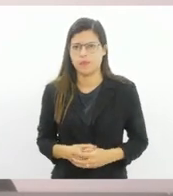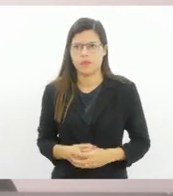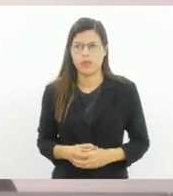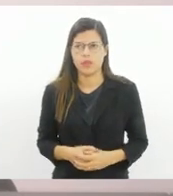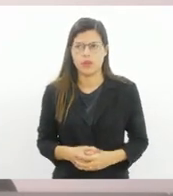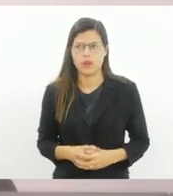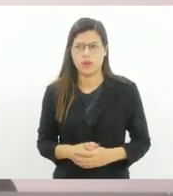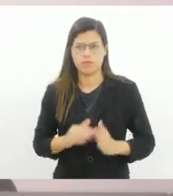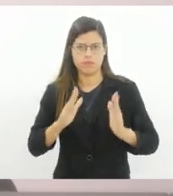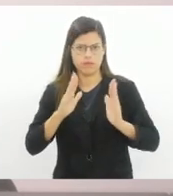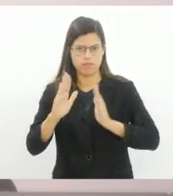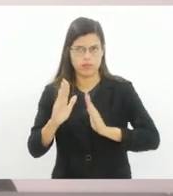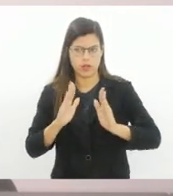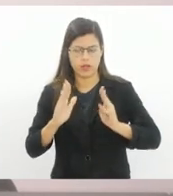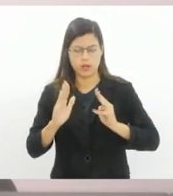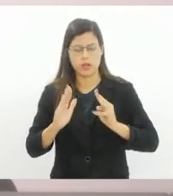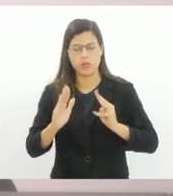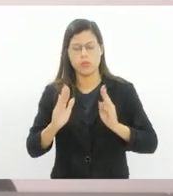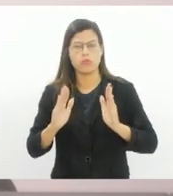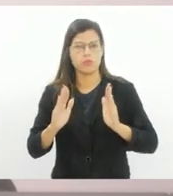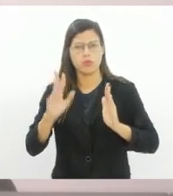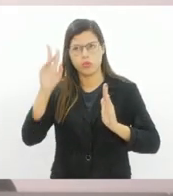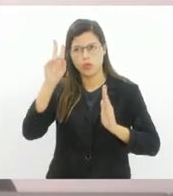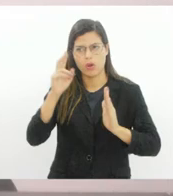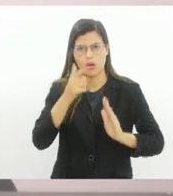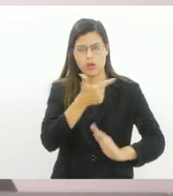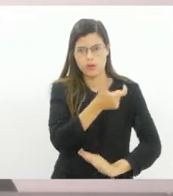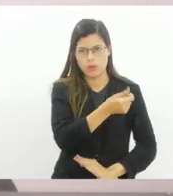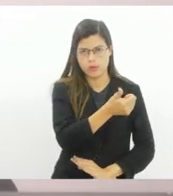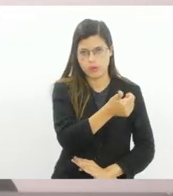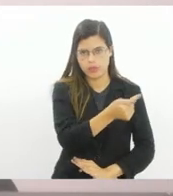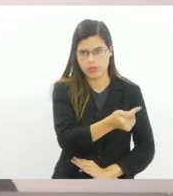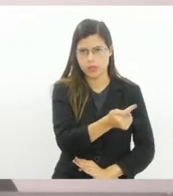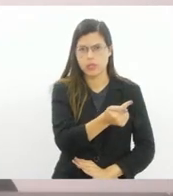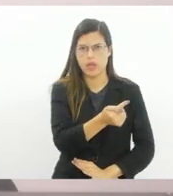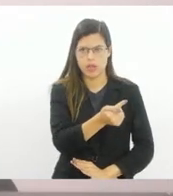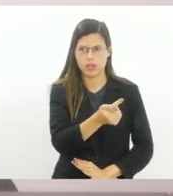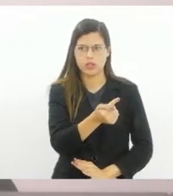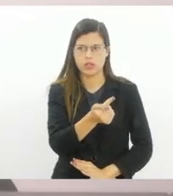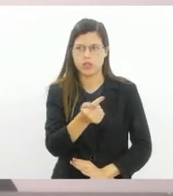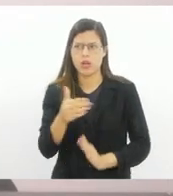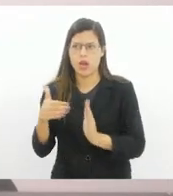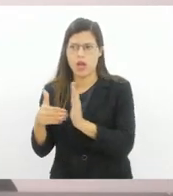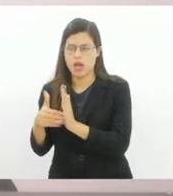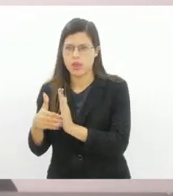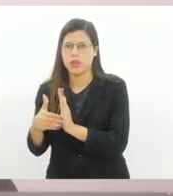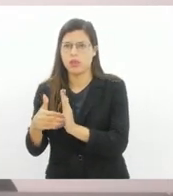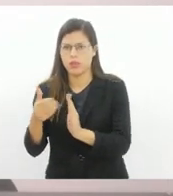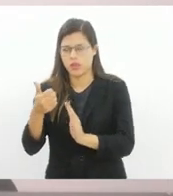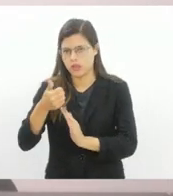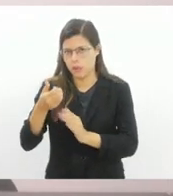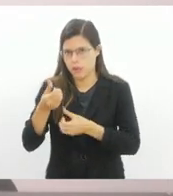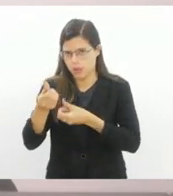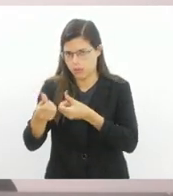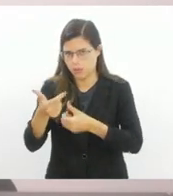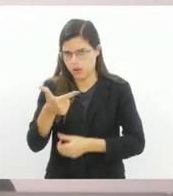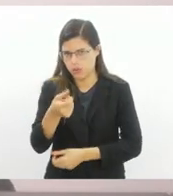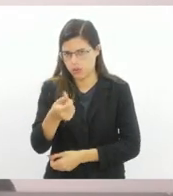Atualmente, no período, numa série histórica, de 2017 a esse primeiro semestre de